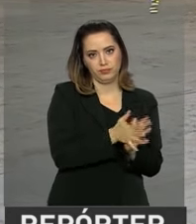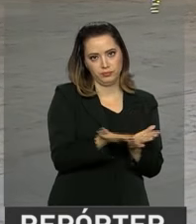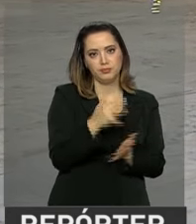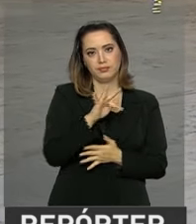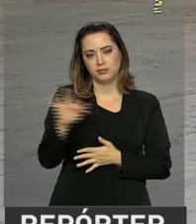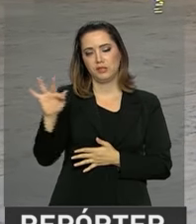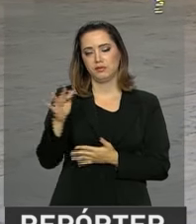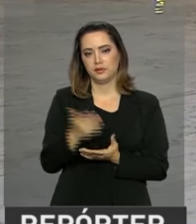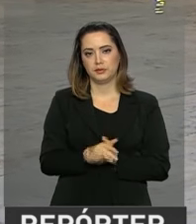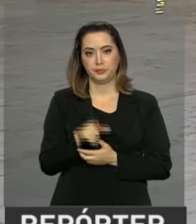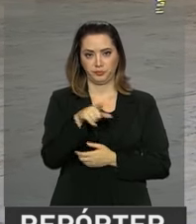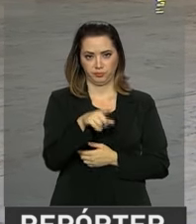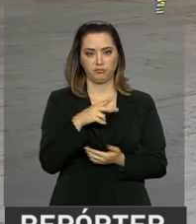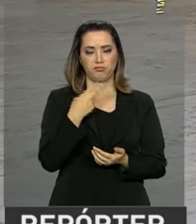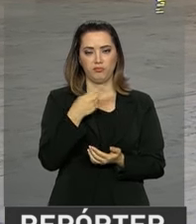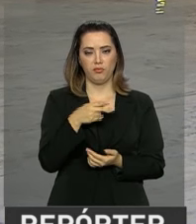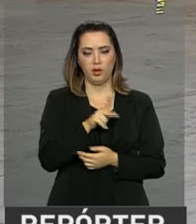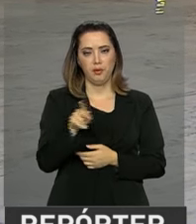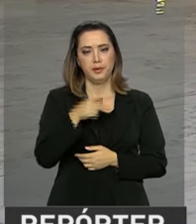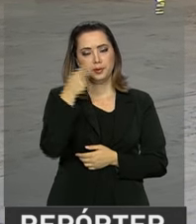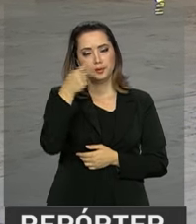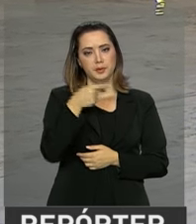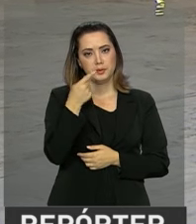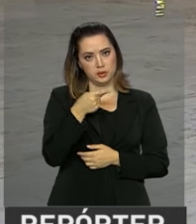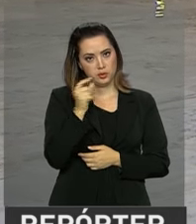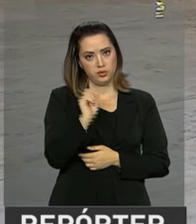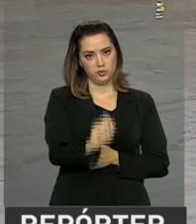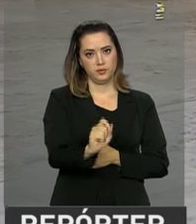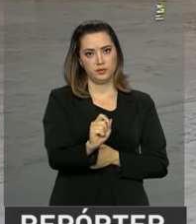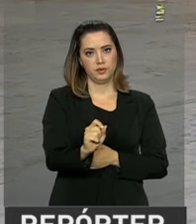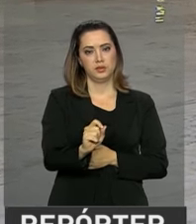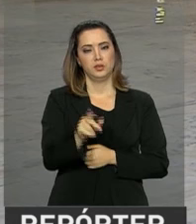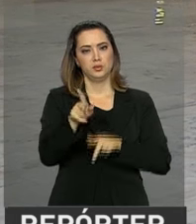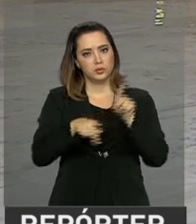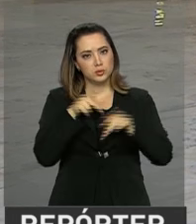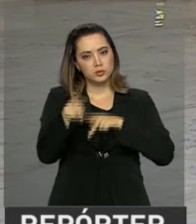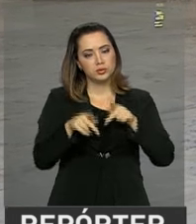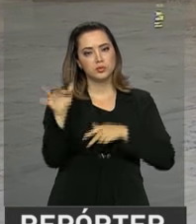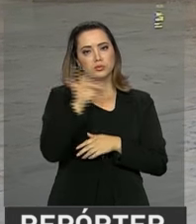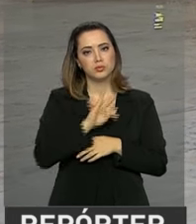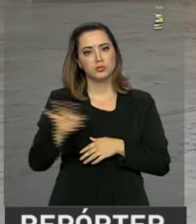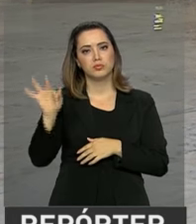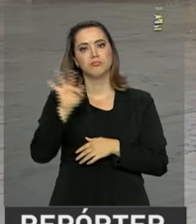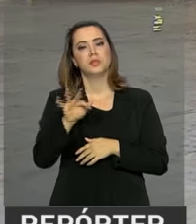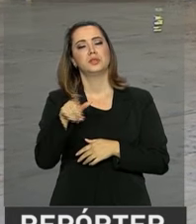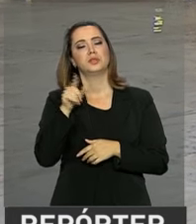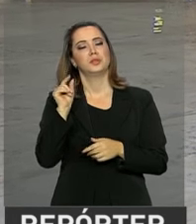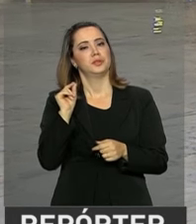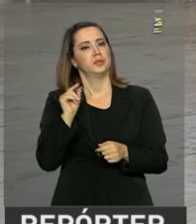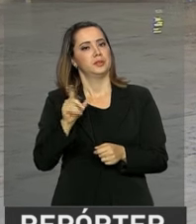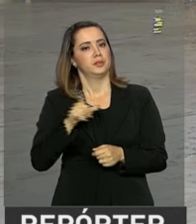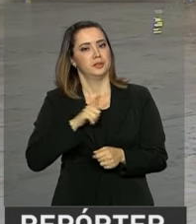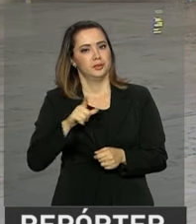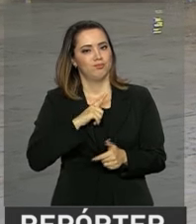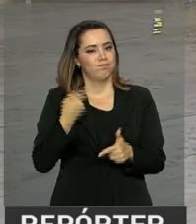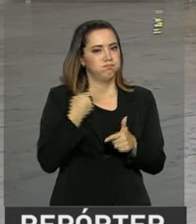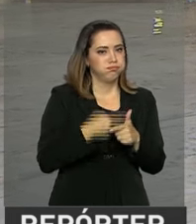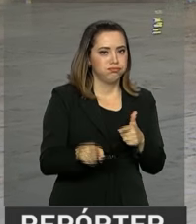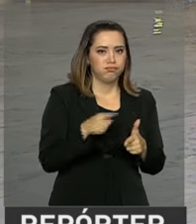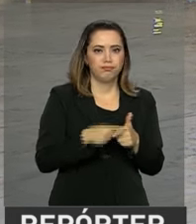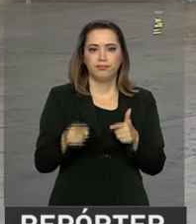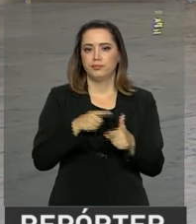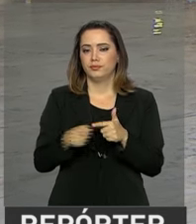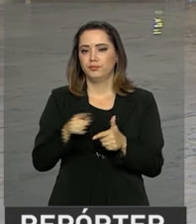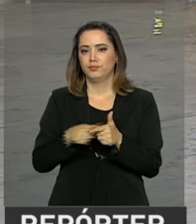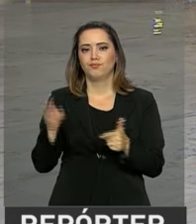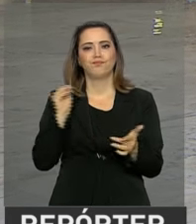nota, o presidente Michel Temer disse que o povo francês foi vítima da mais injustificável intolerância neste 14 de